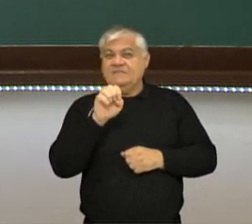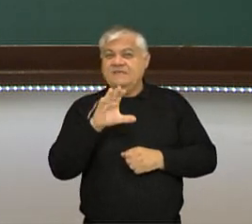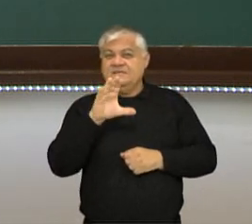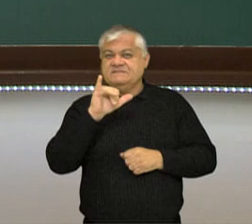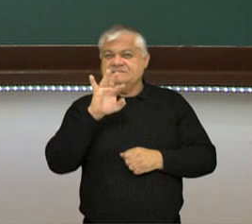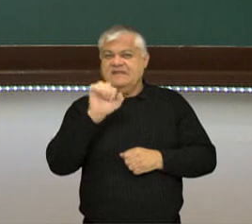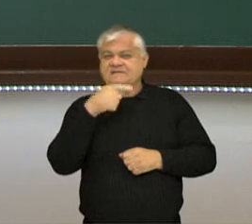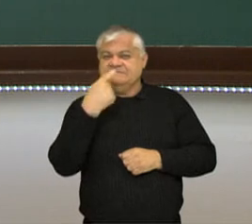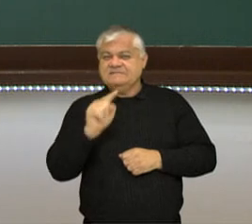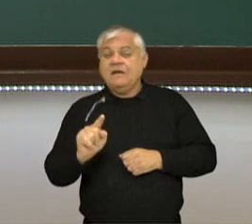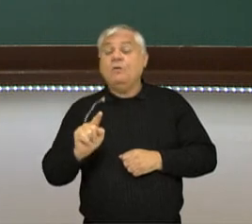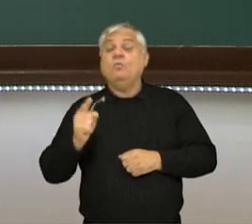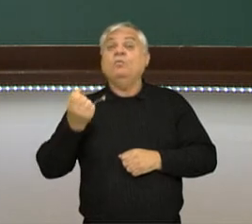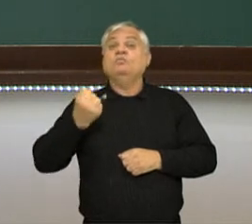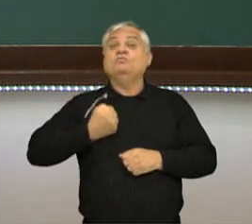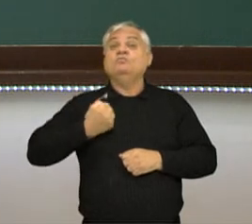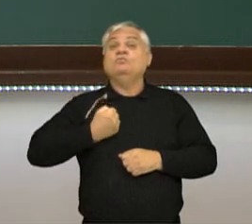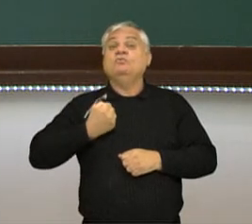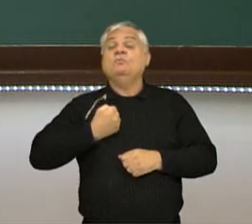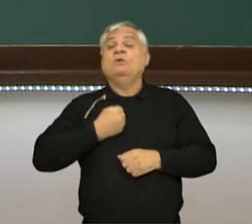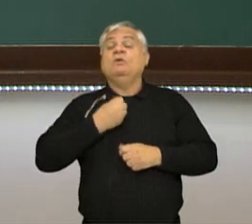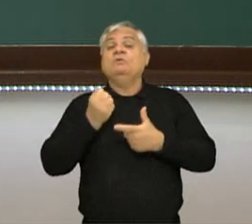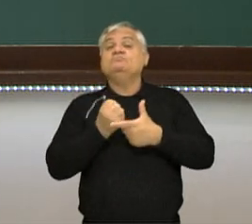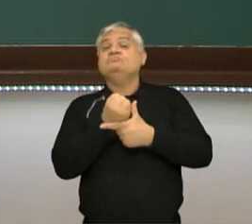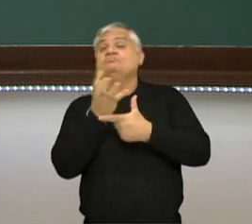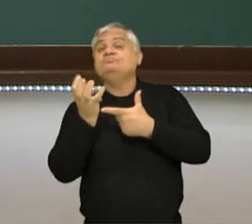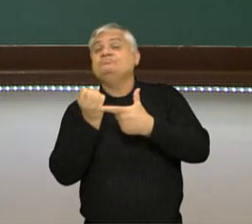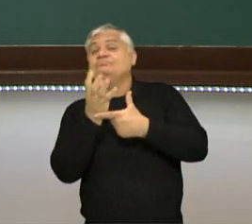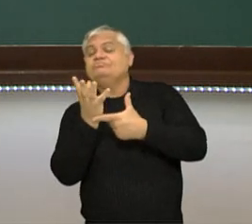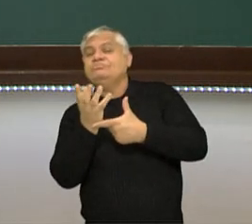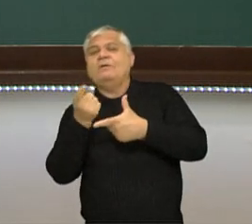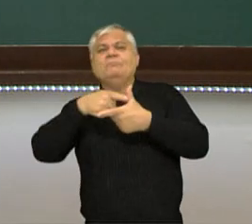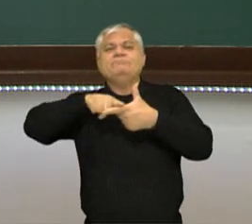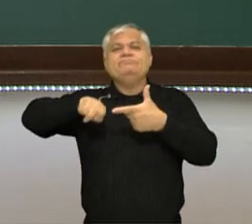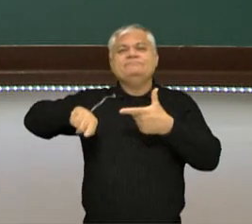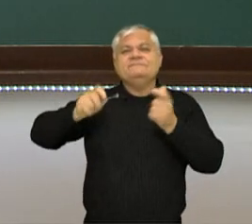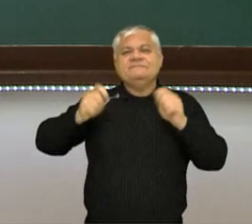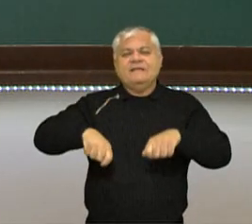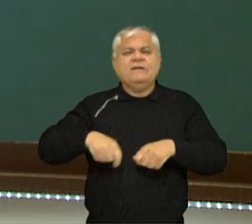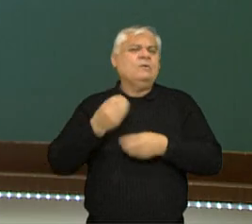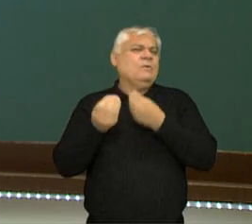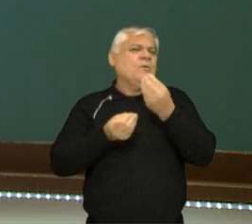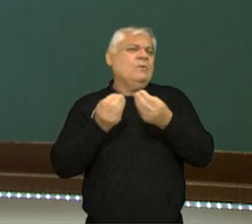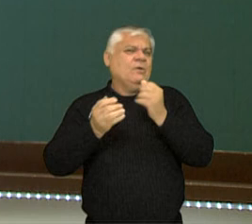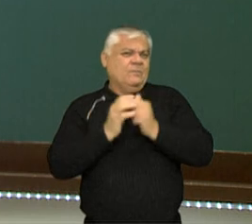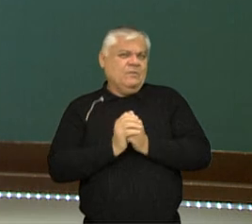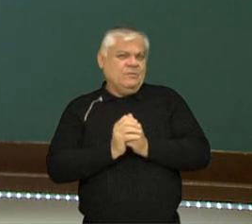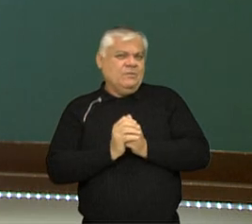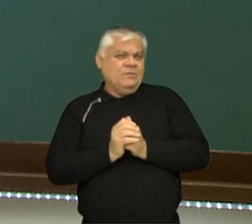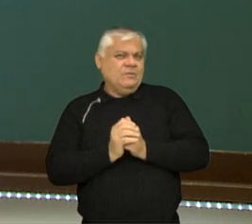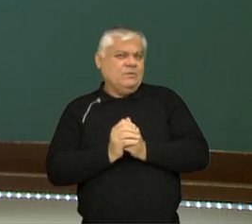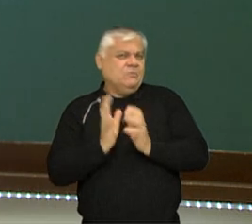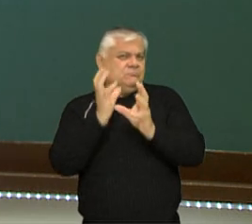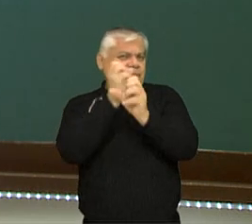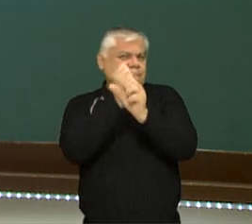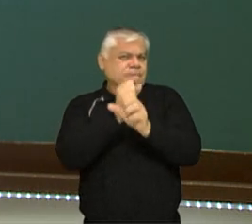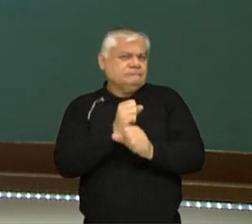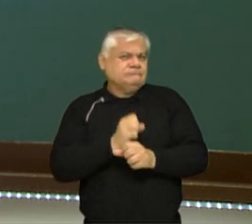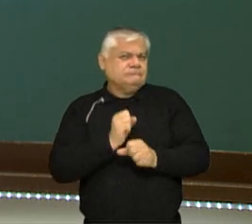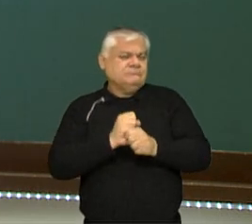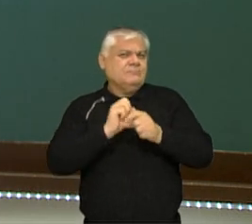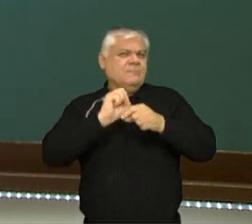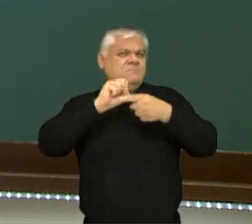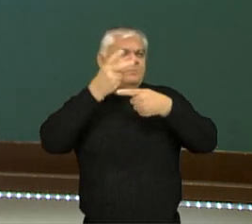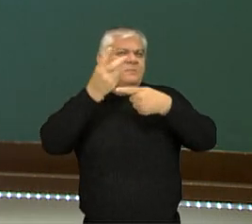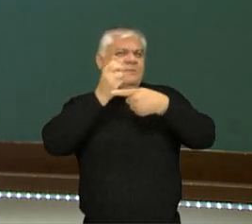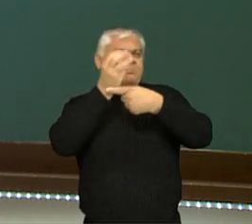números racionais. E vocês se lembram, então, como é que a gente calcula as potências